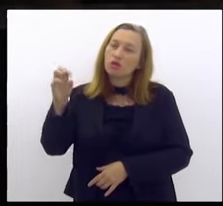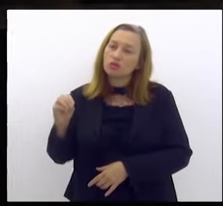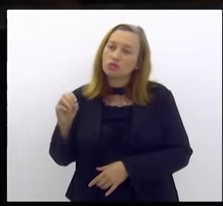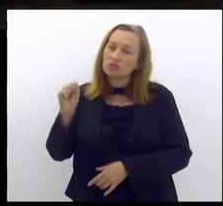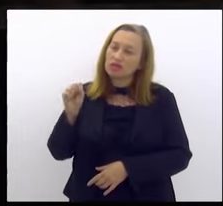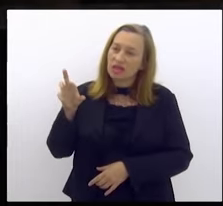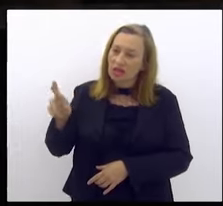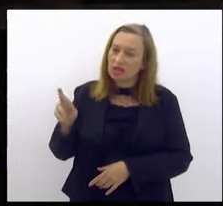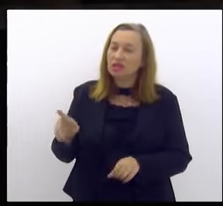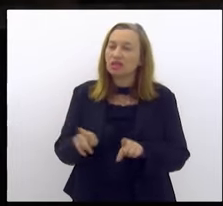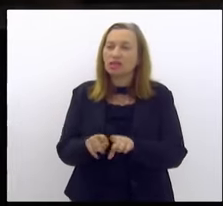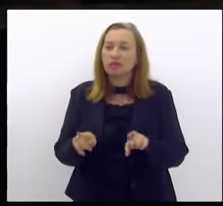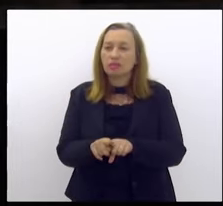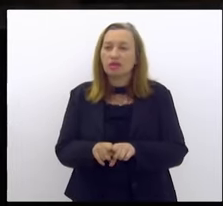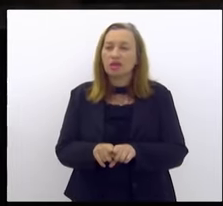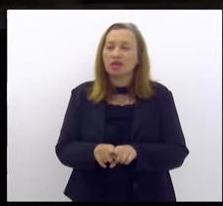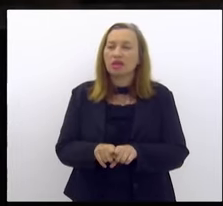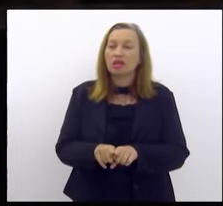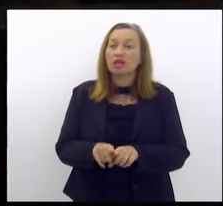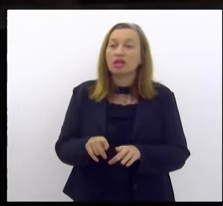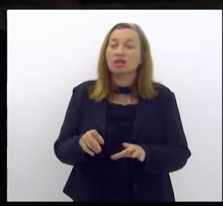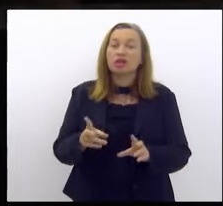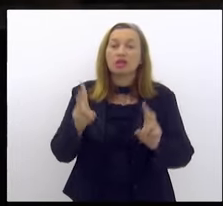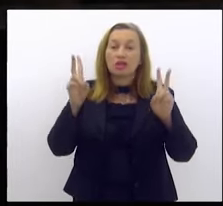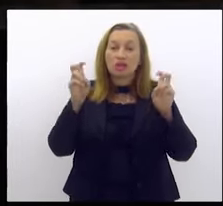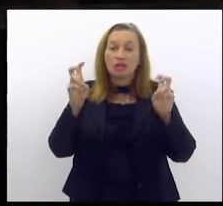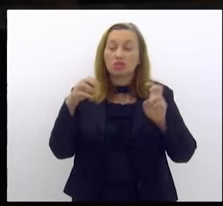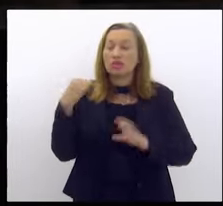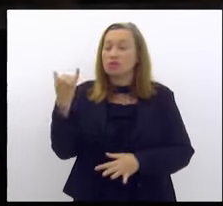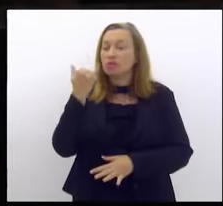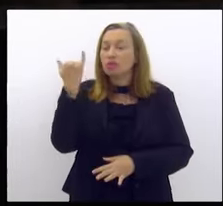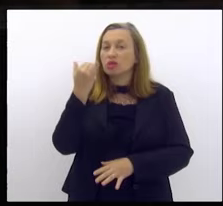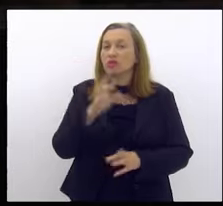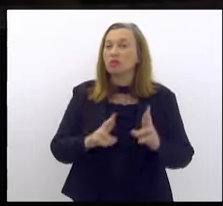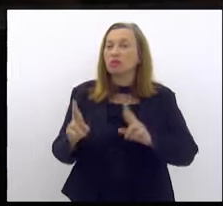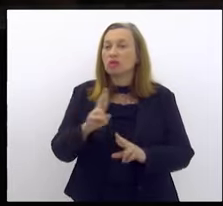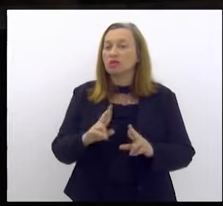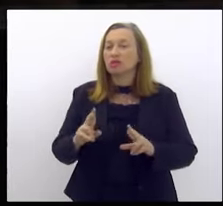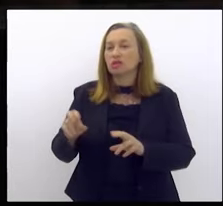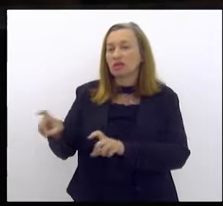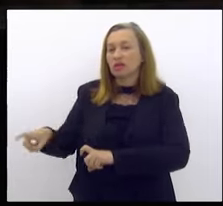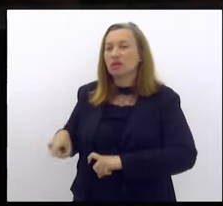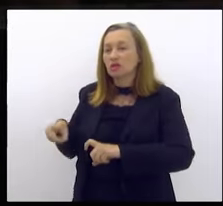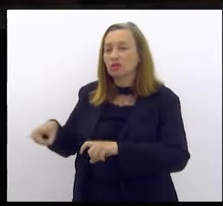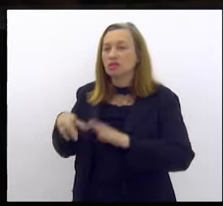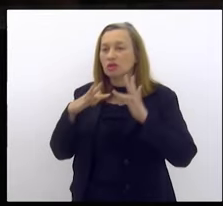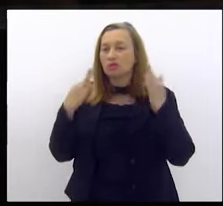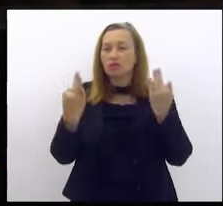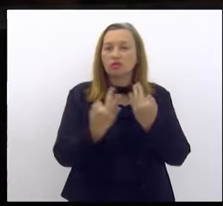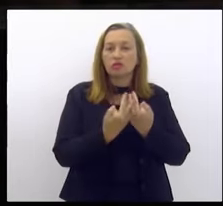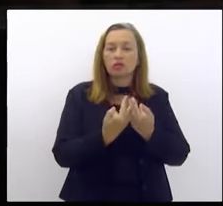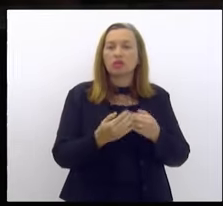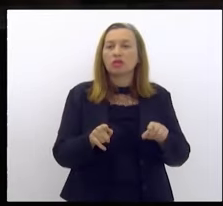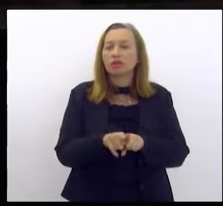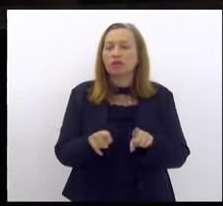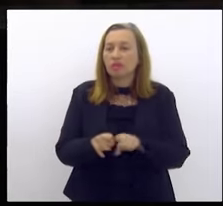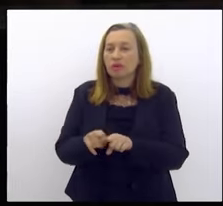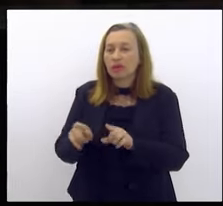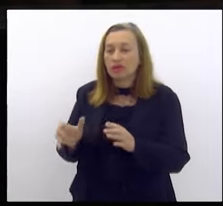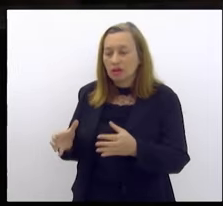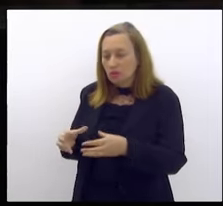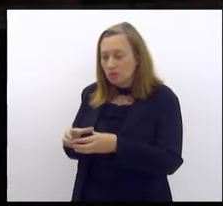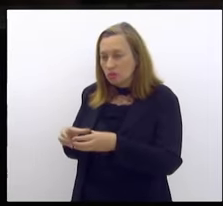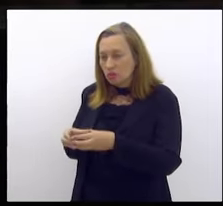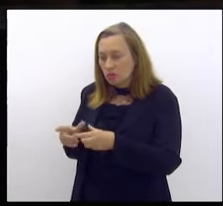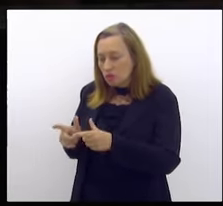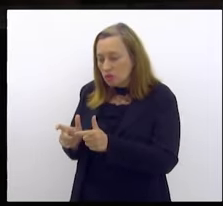que trouxeram também elementos importantes com relação à agricultura familiar e o pequeno agricultor. É importante